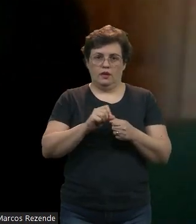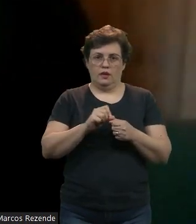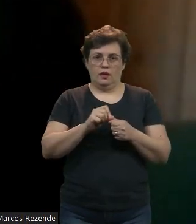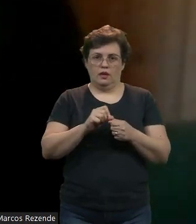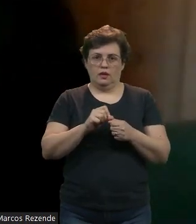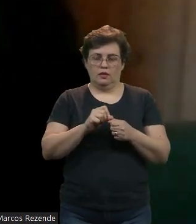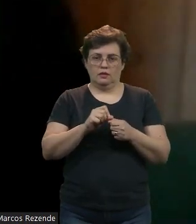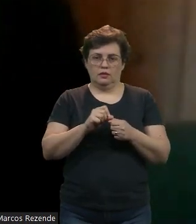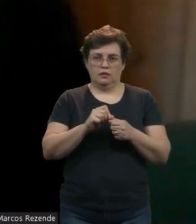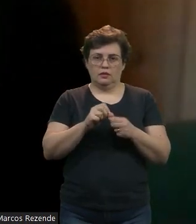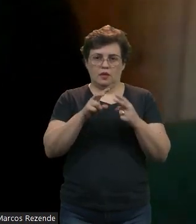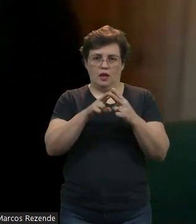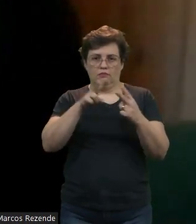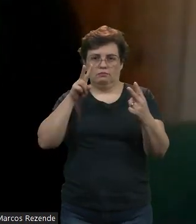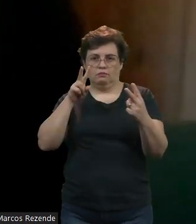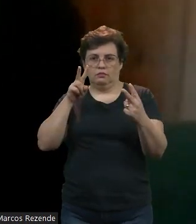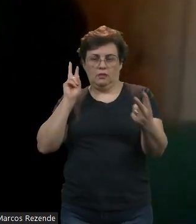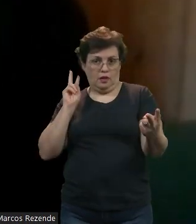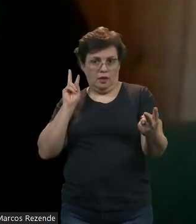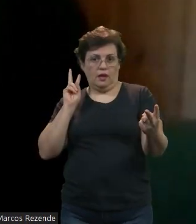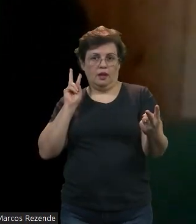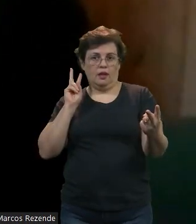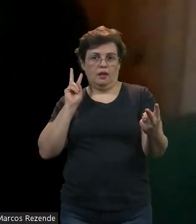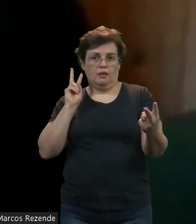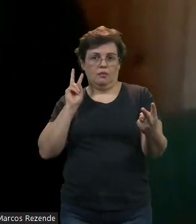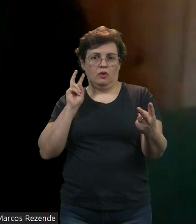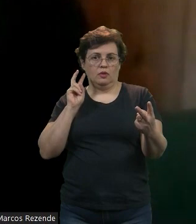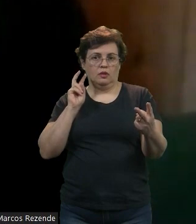a modalidade de deliberação remota,